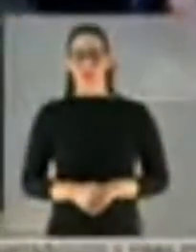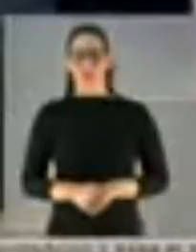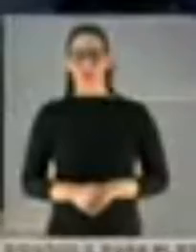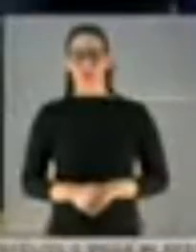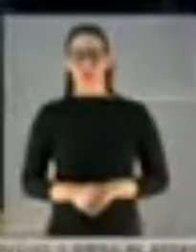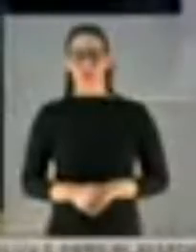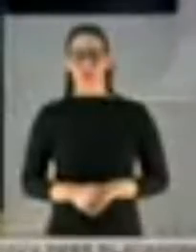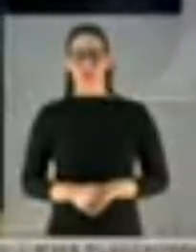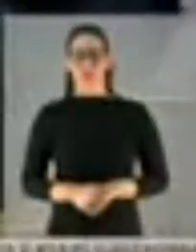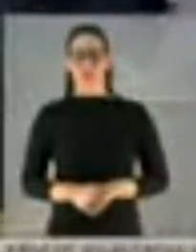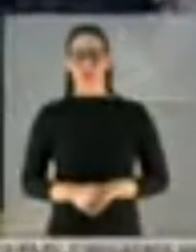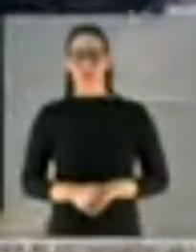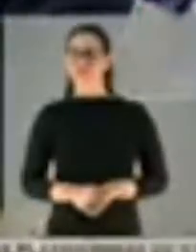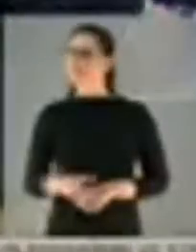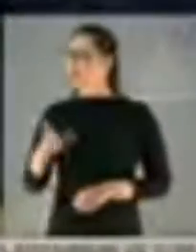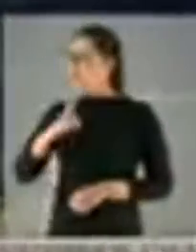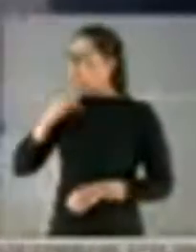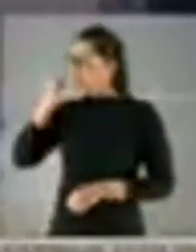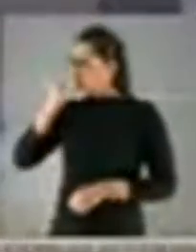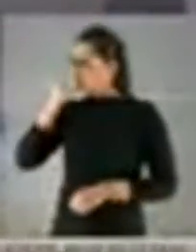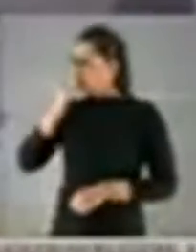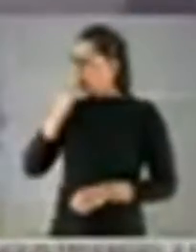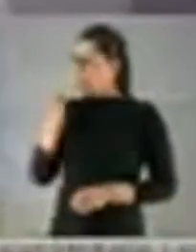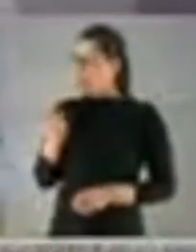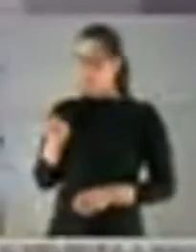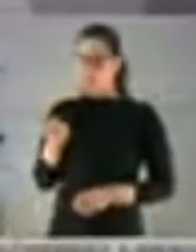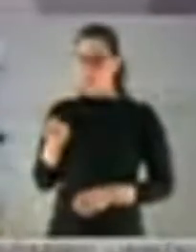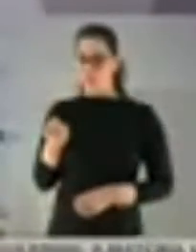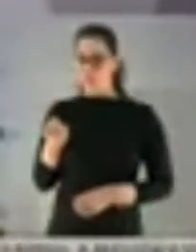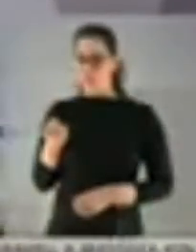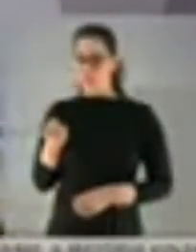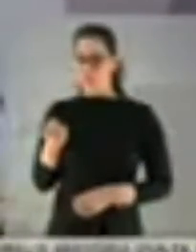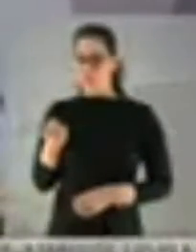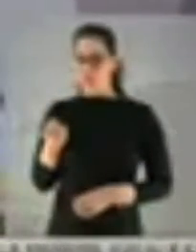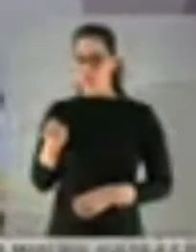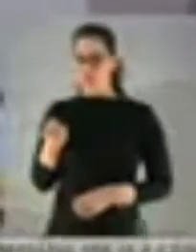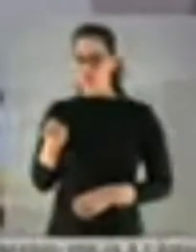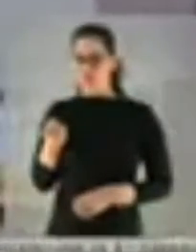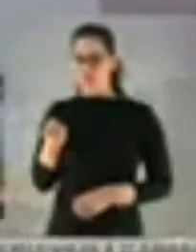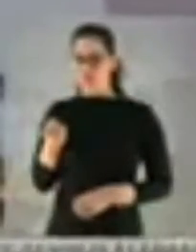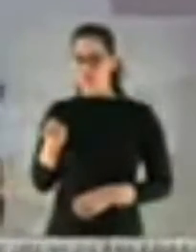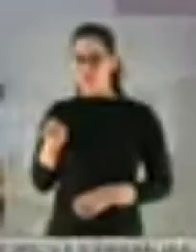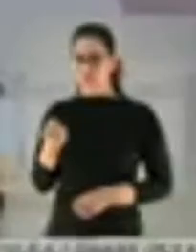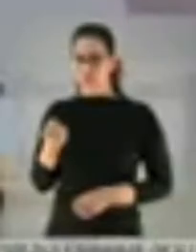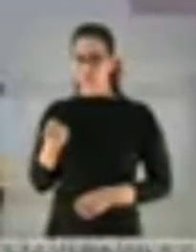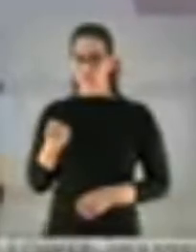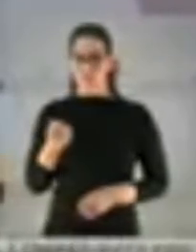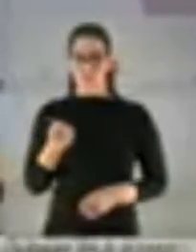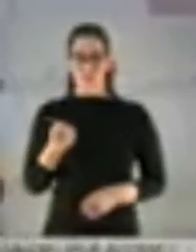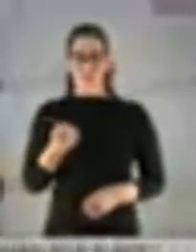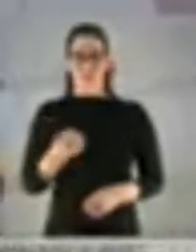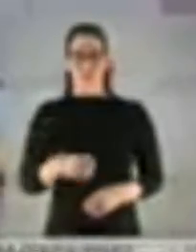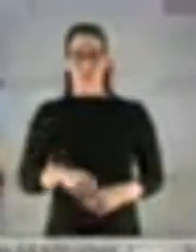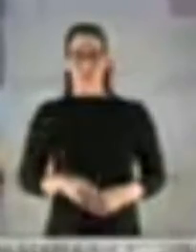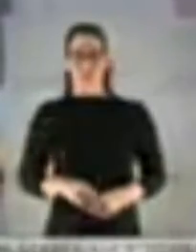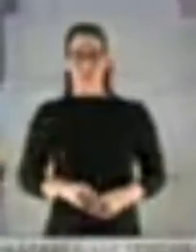ao relator. Você tem aí, senador Renan? Pois é, mas era...